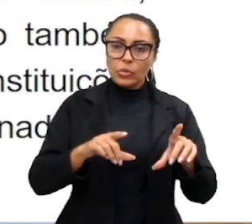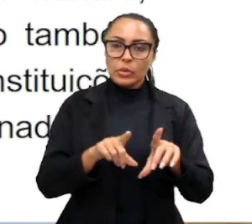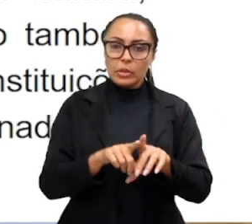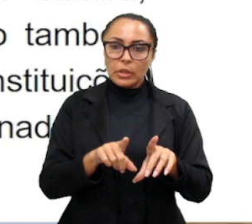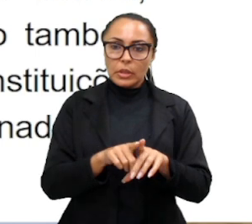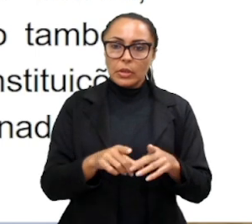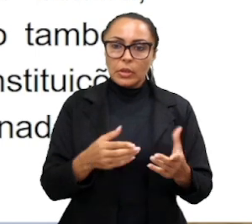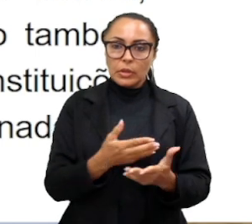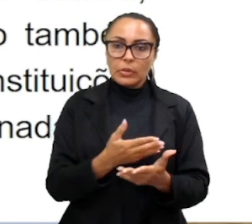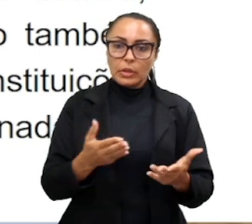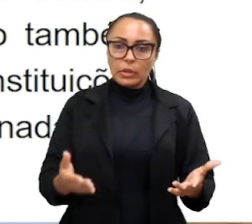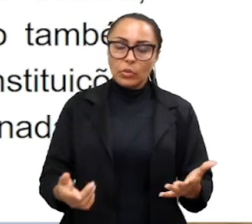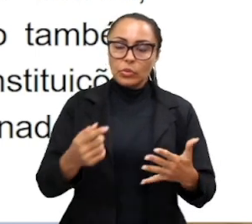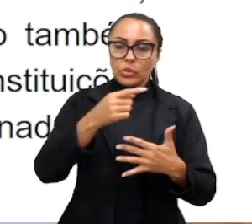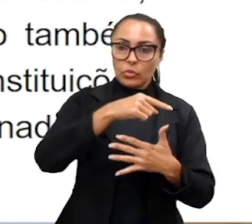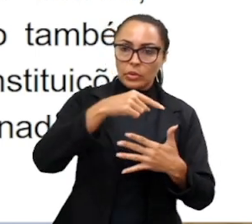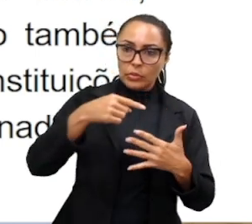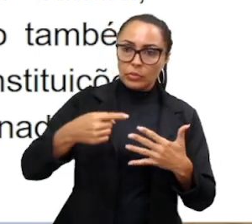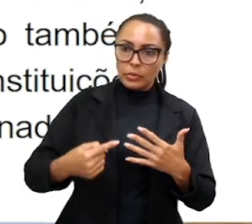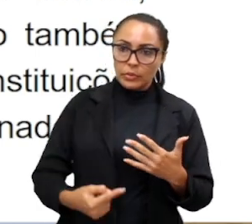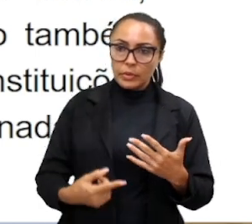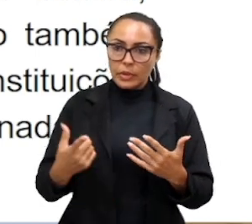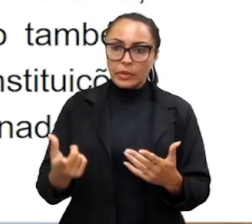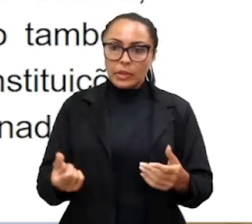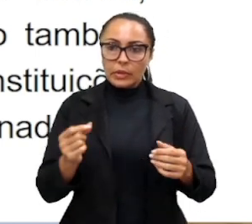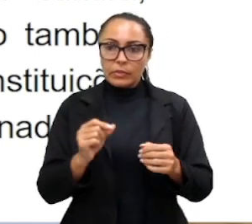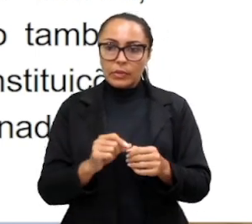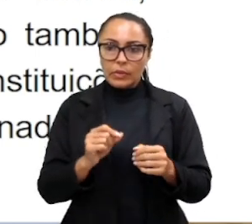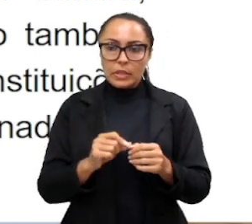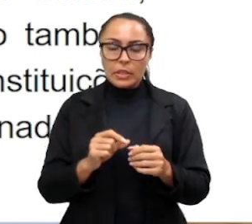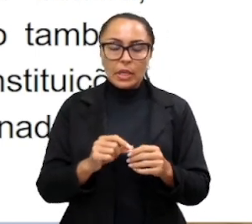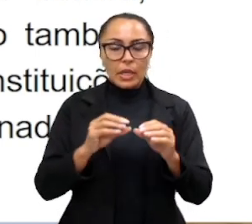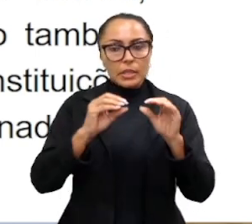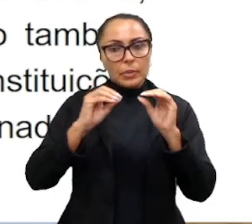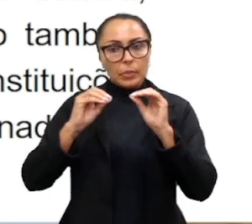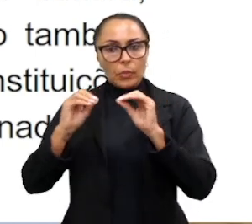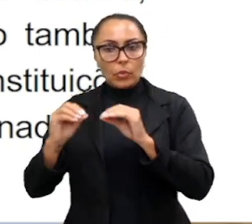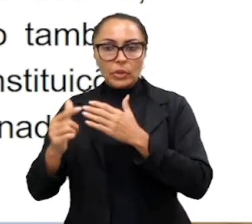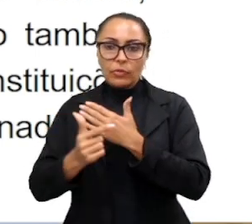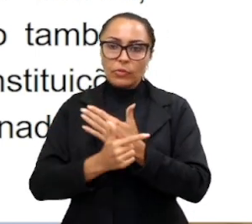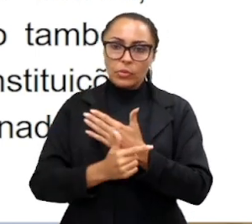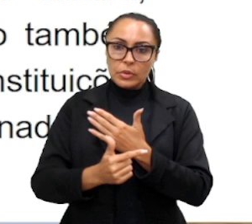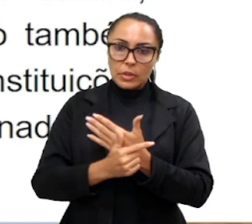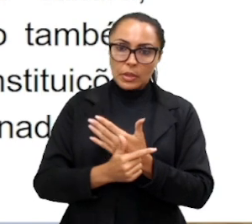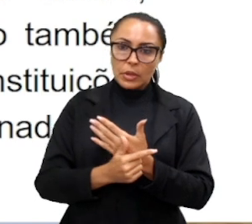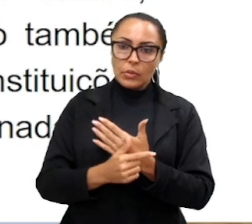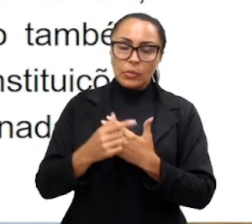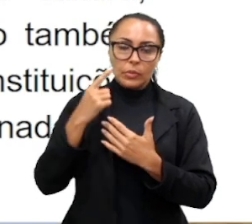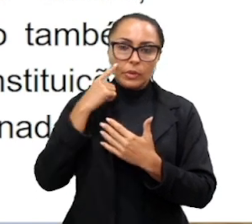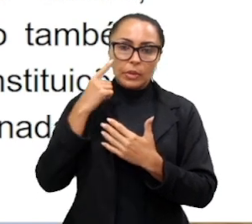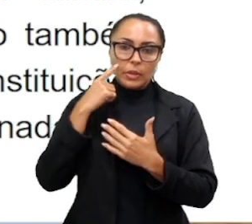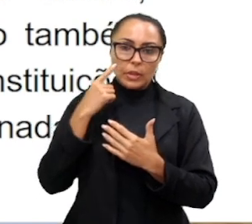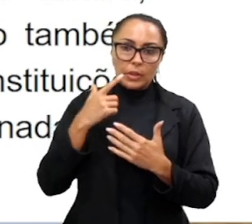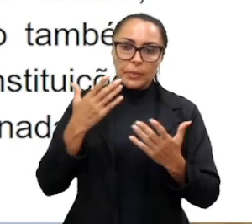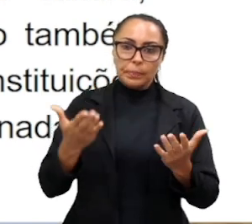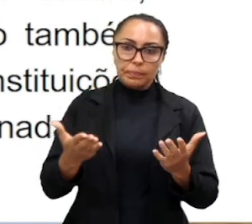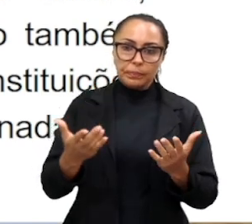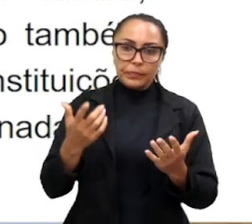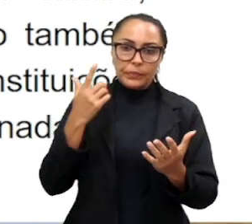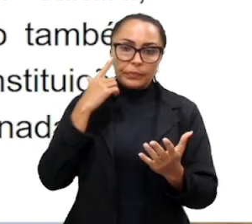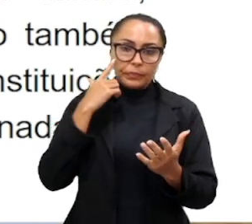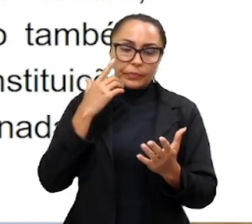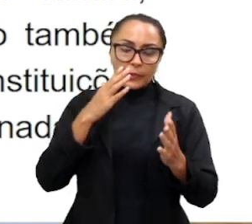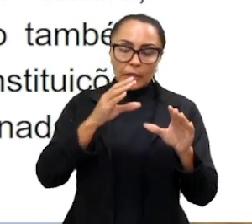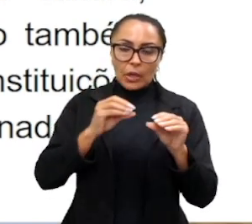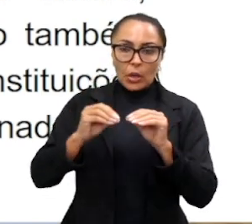de conteúdo, que vai fazer essa ponte, essa função de mediação, né, entre o